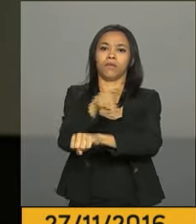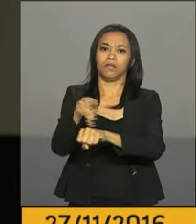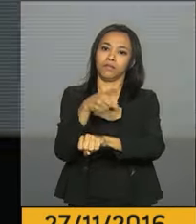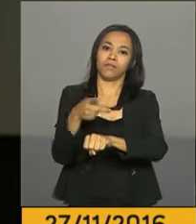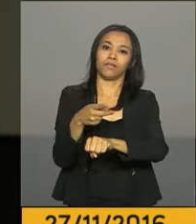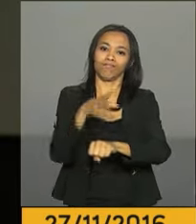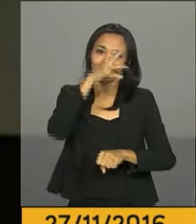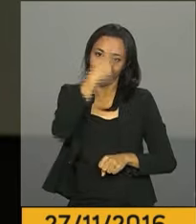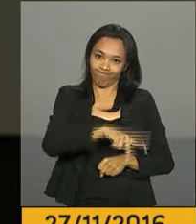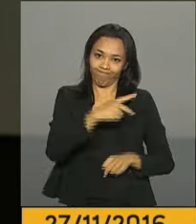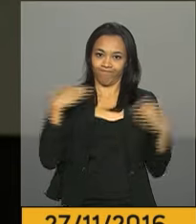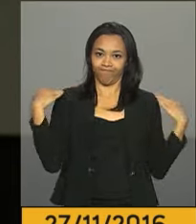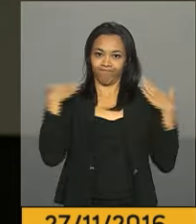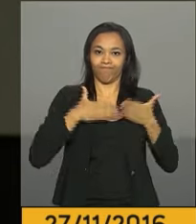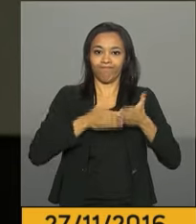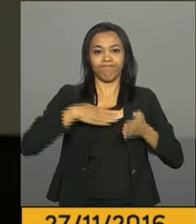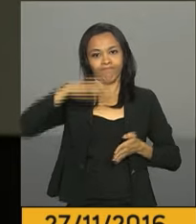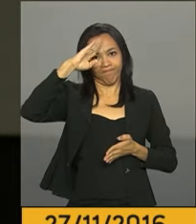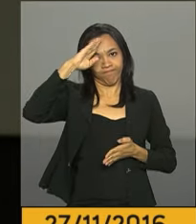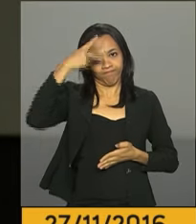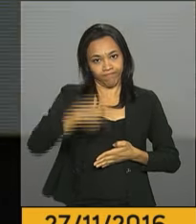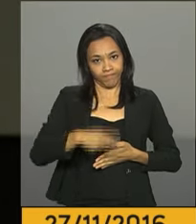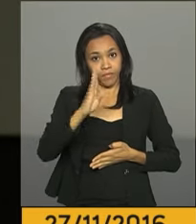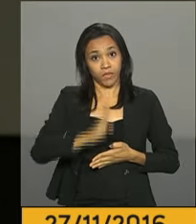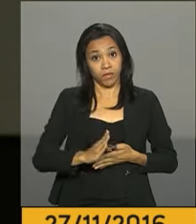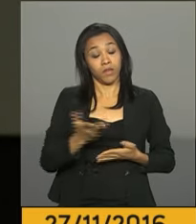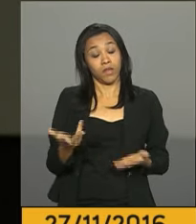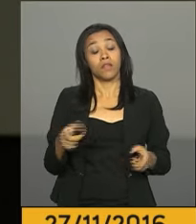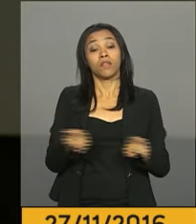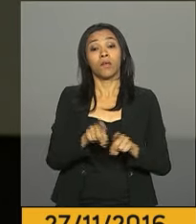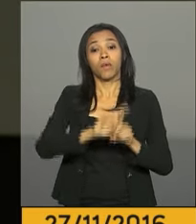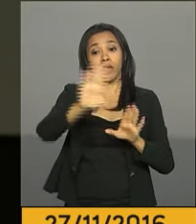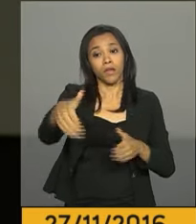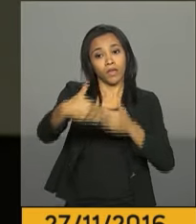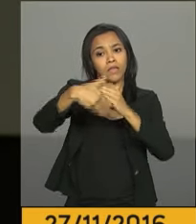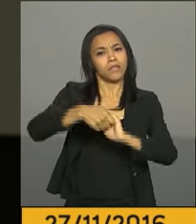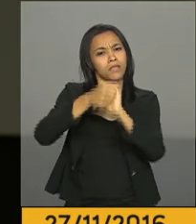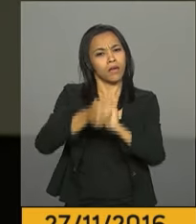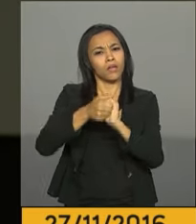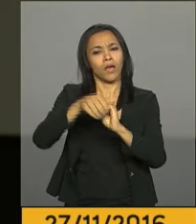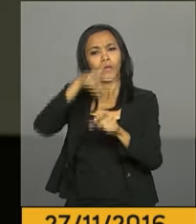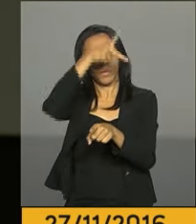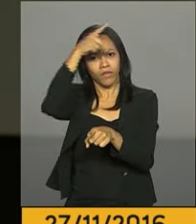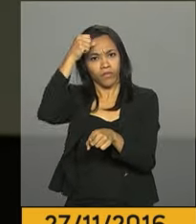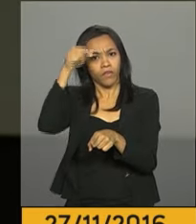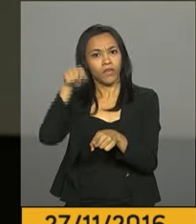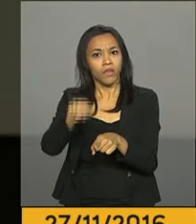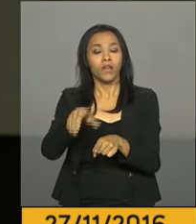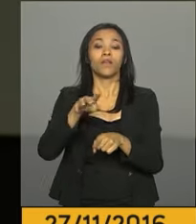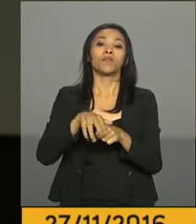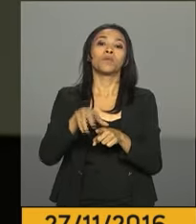Quero, de igual maneira, saudar o prefeito Gilberto Kassab,